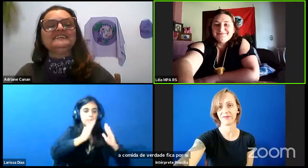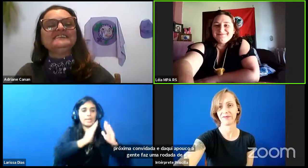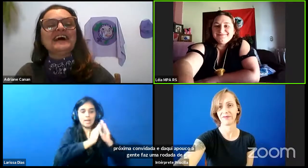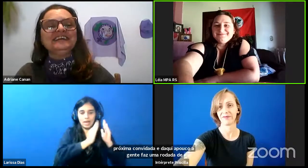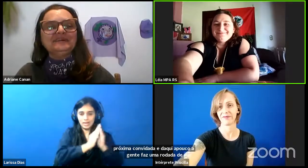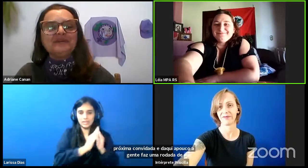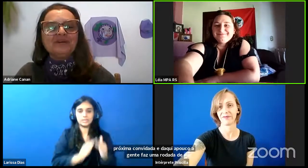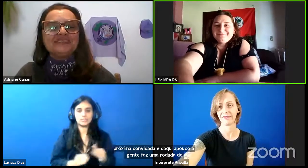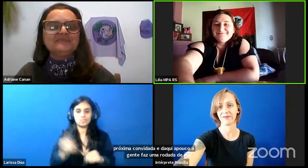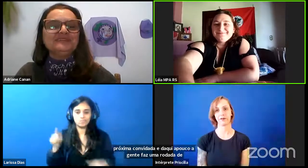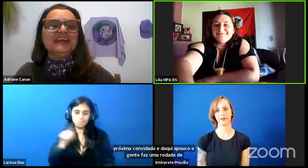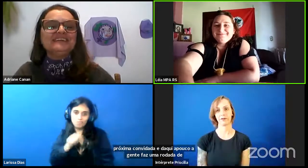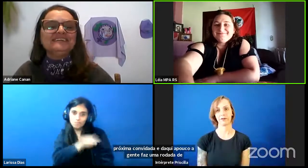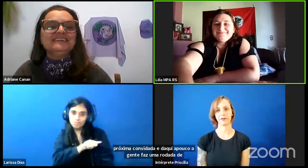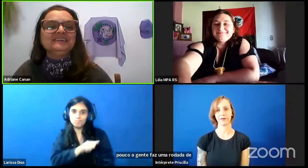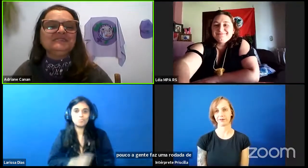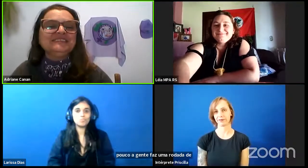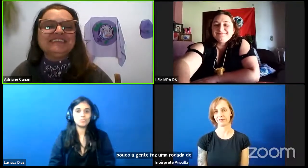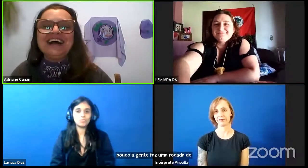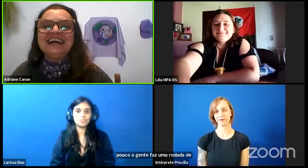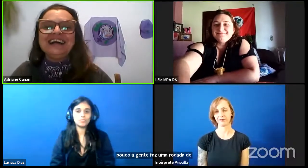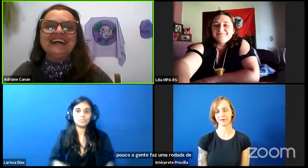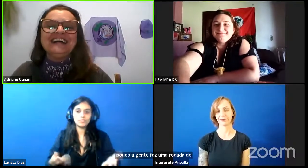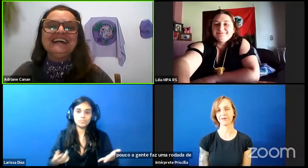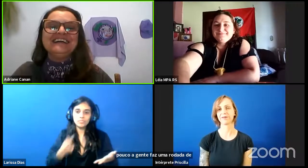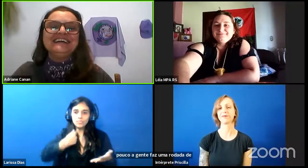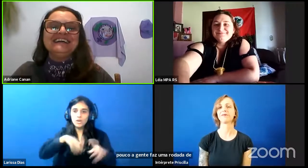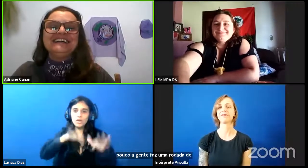a gente se anima com essas mulheres de luta.